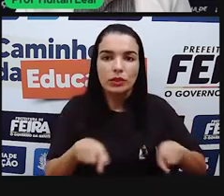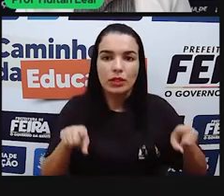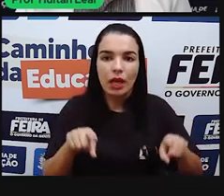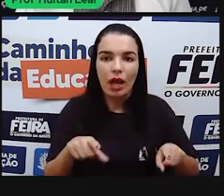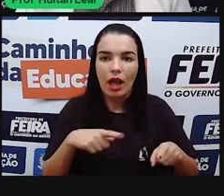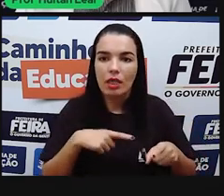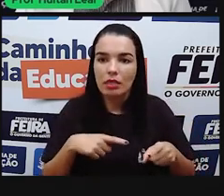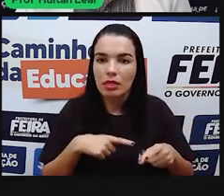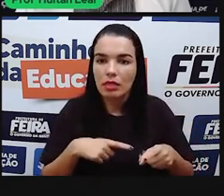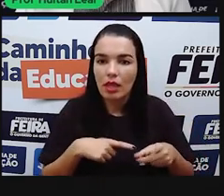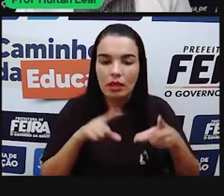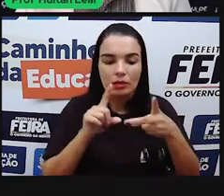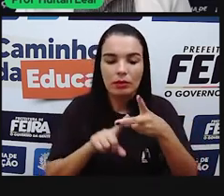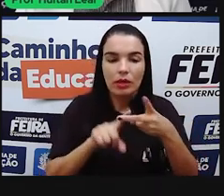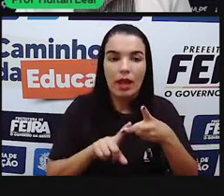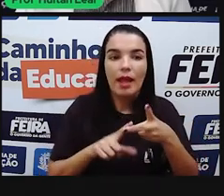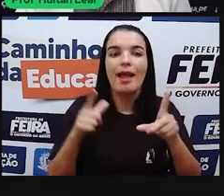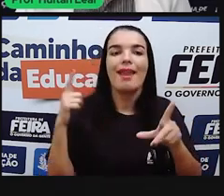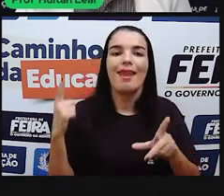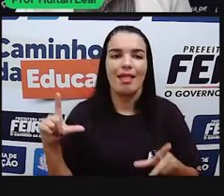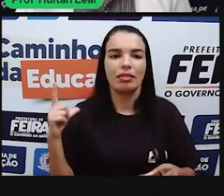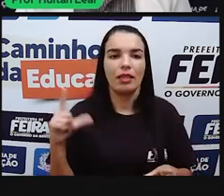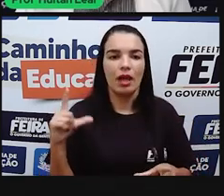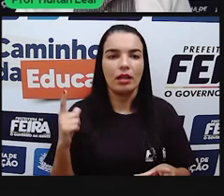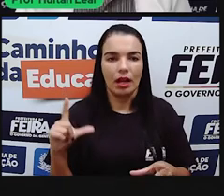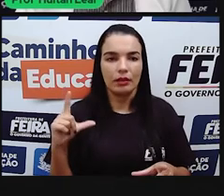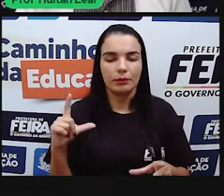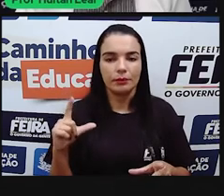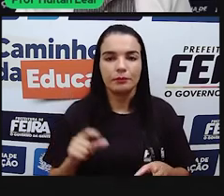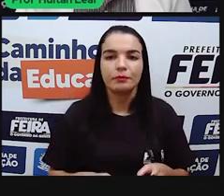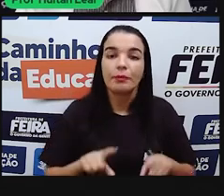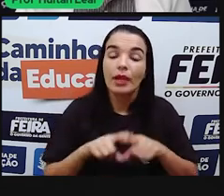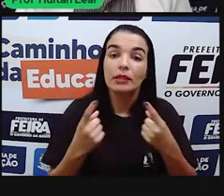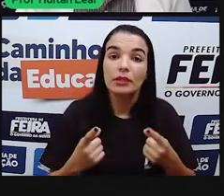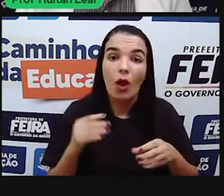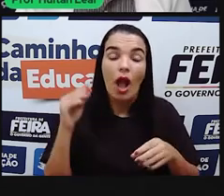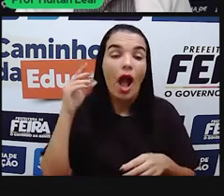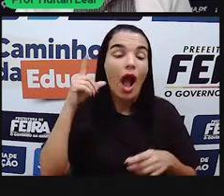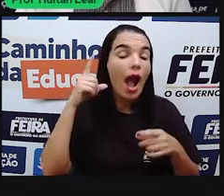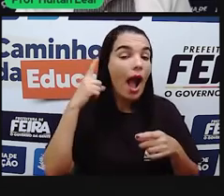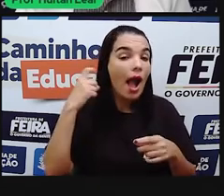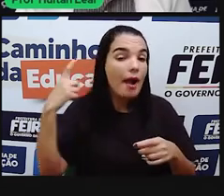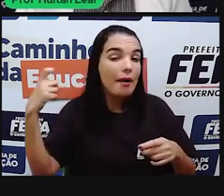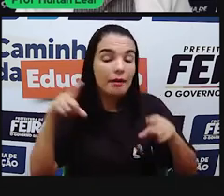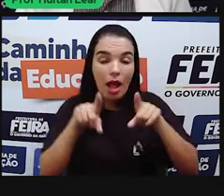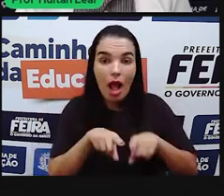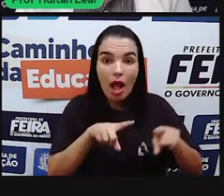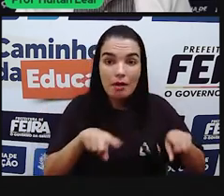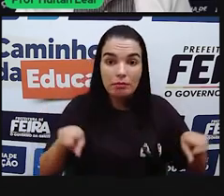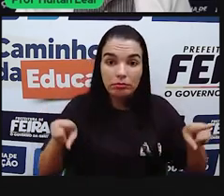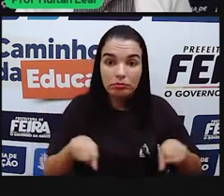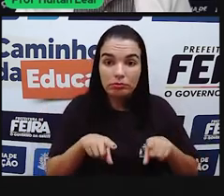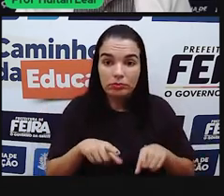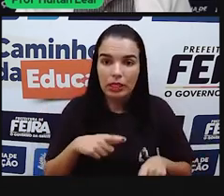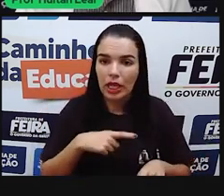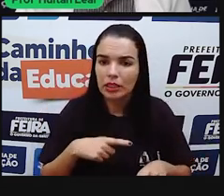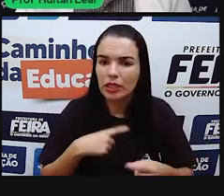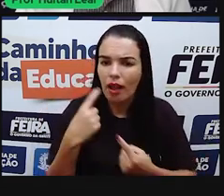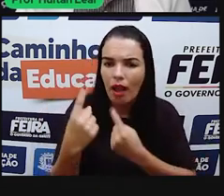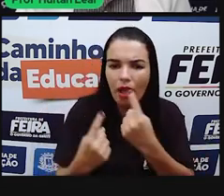uma no que diz respeito ao ambiente literário. Então, na música, a canção é cada uma das